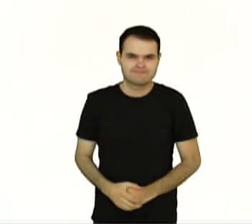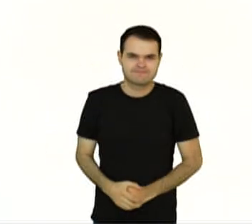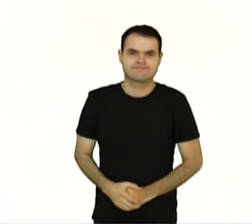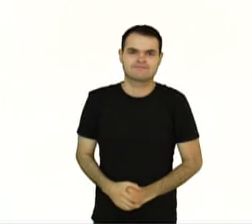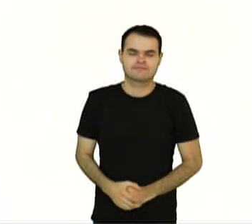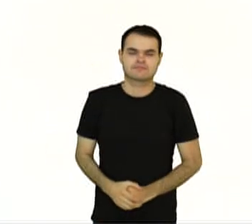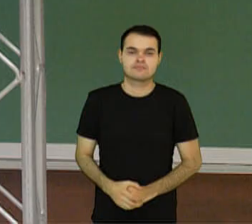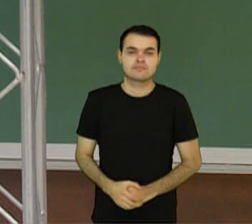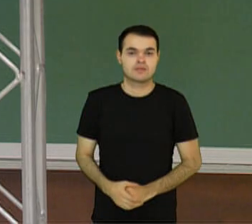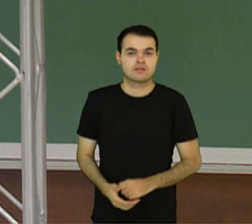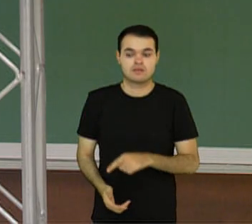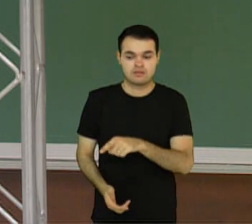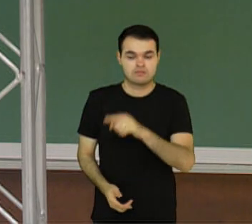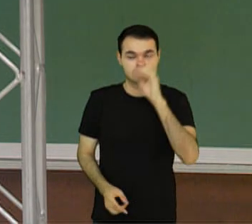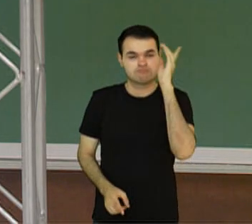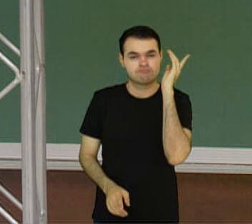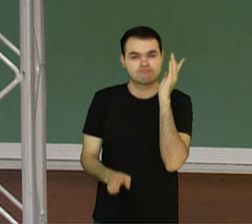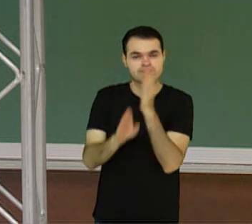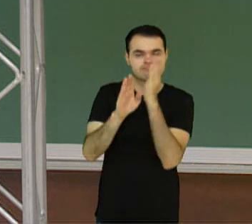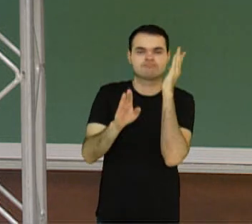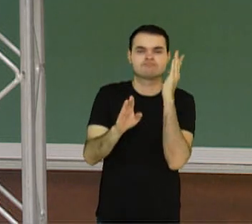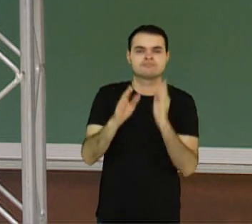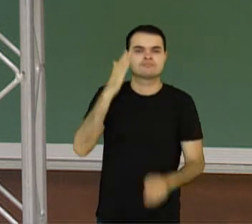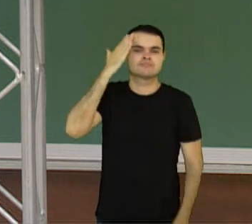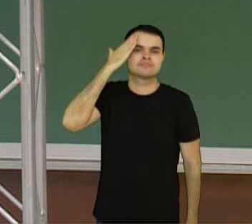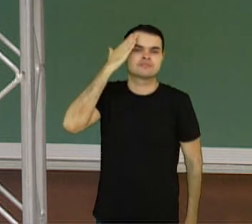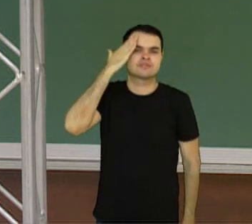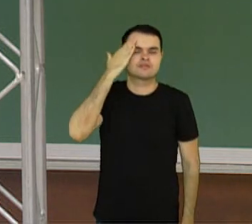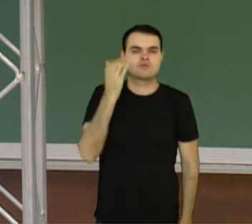3. E aí eu sei a quantidade